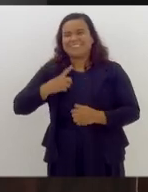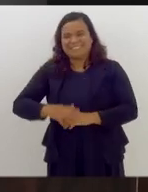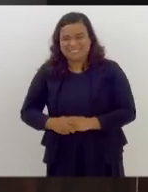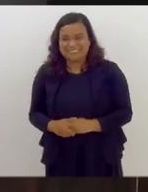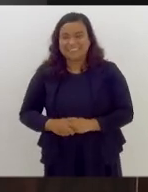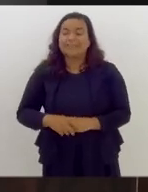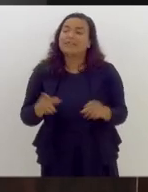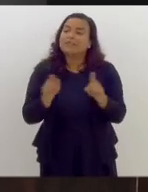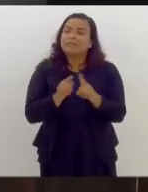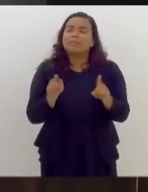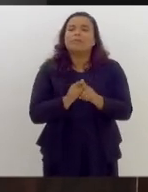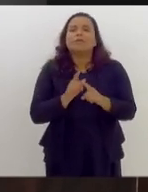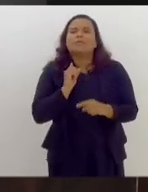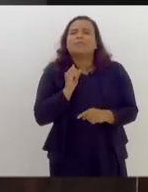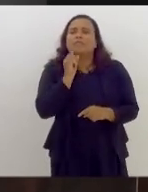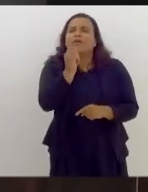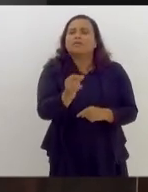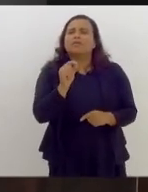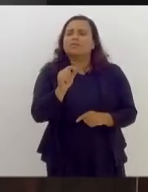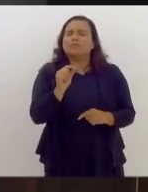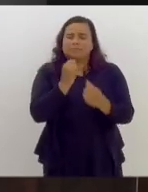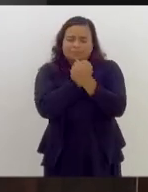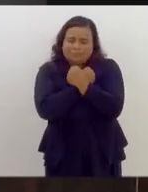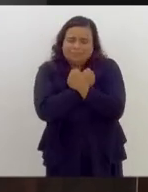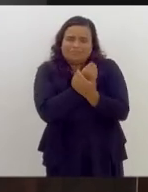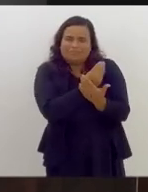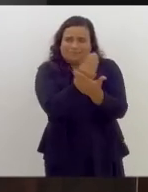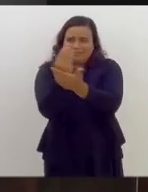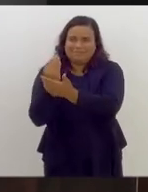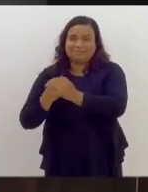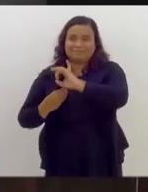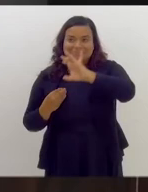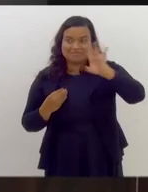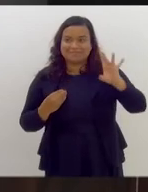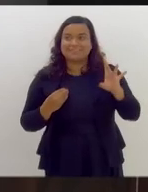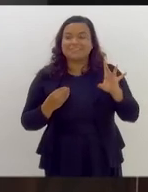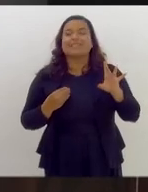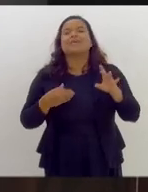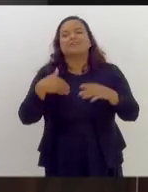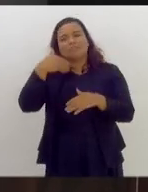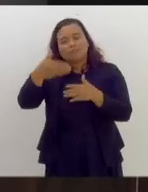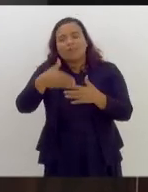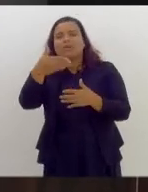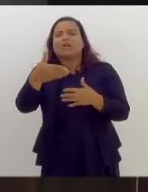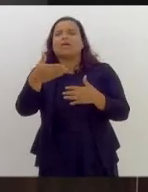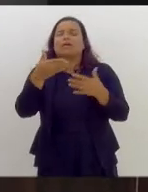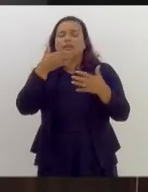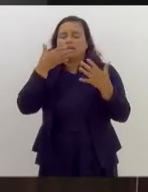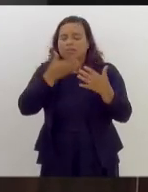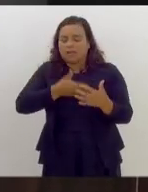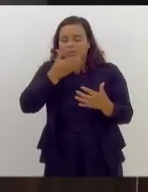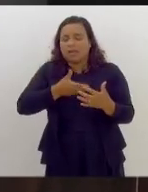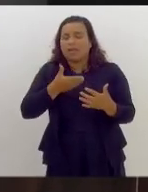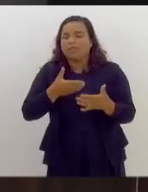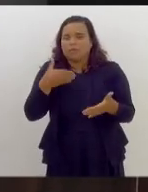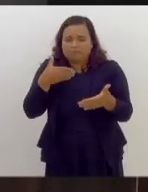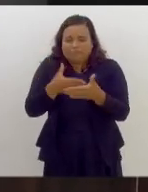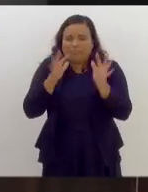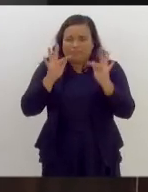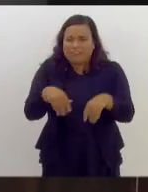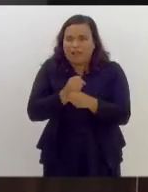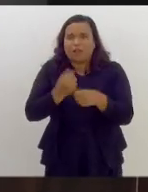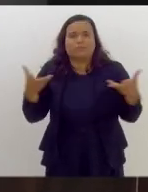Deixo aqui o meu abraço a todos, um final de ano maravilhoso, que todos vocês